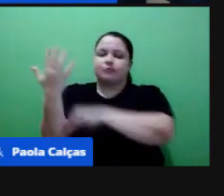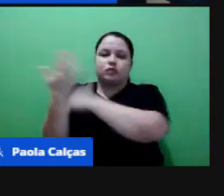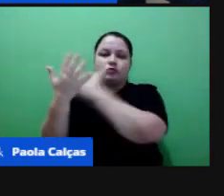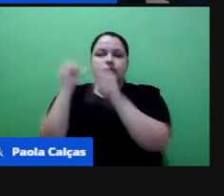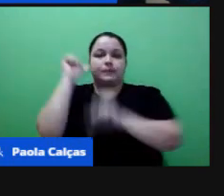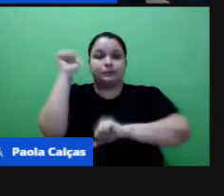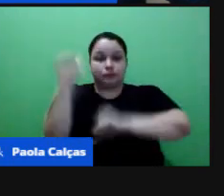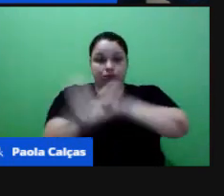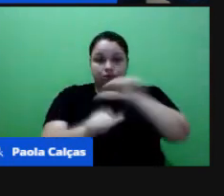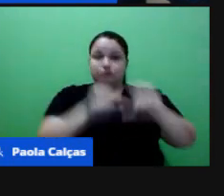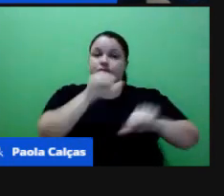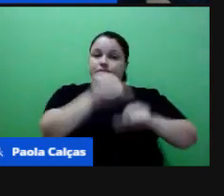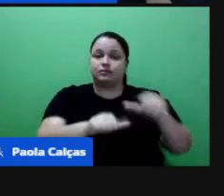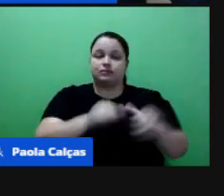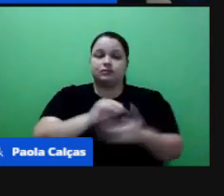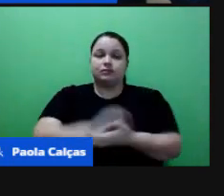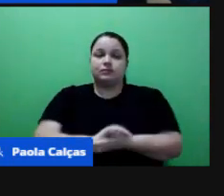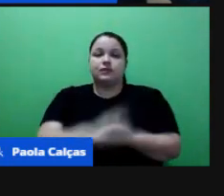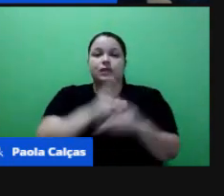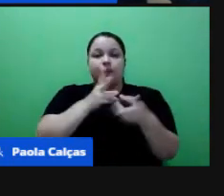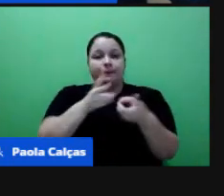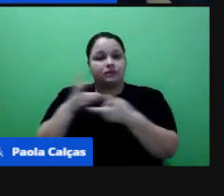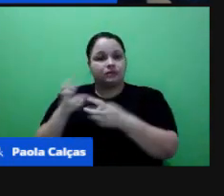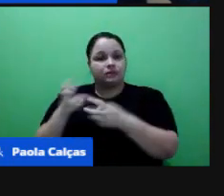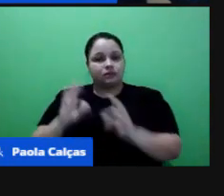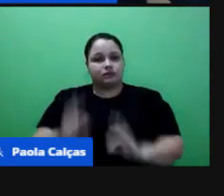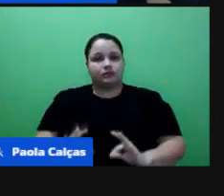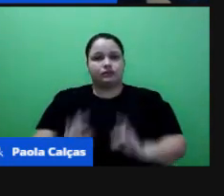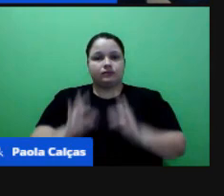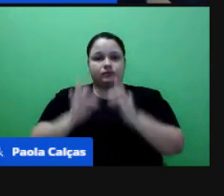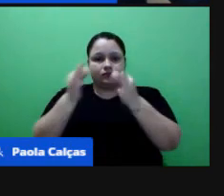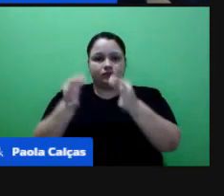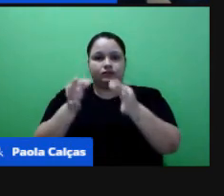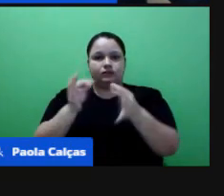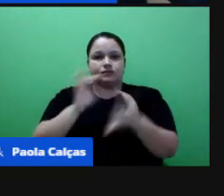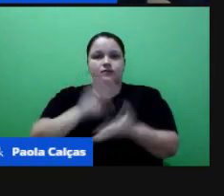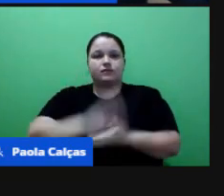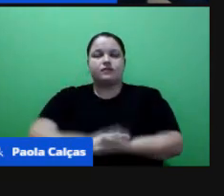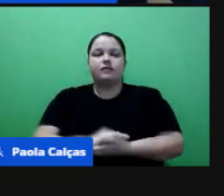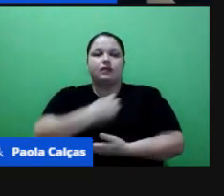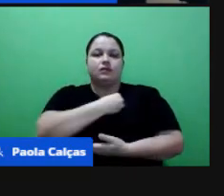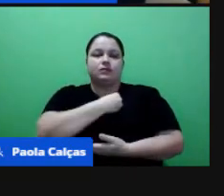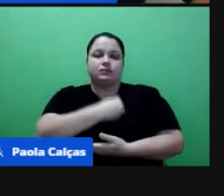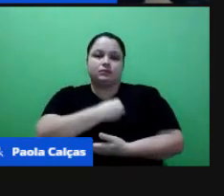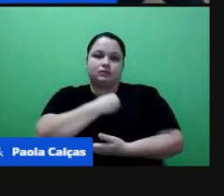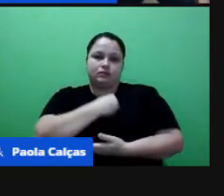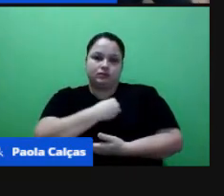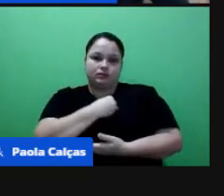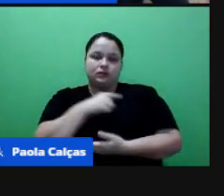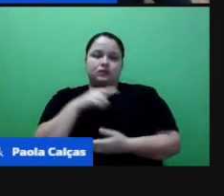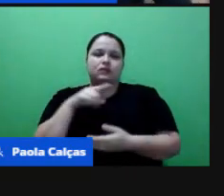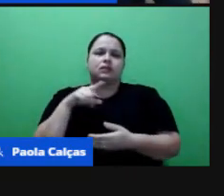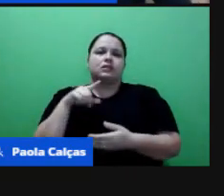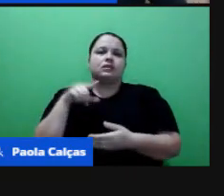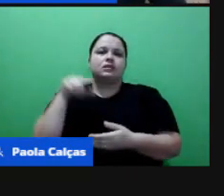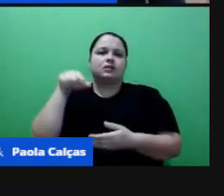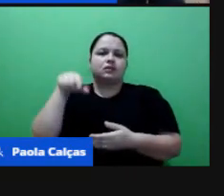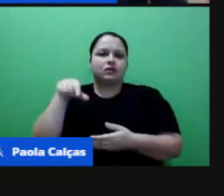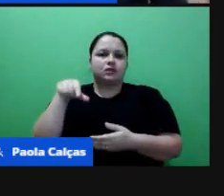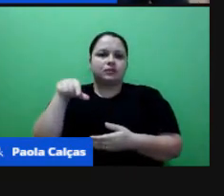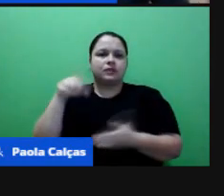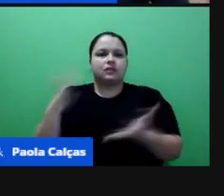Perceber no mundo da tecnologia a integração de pessoas e a exclusão social e